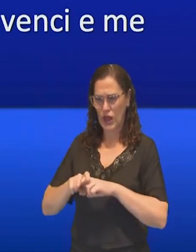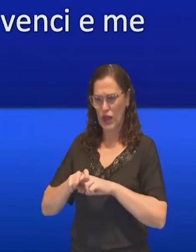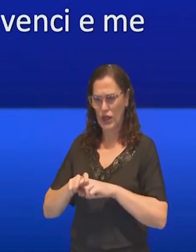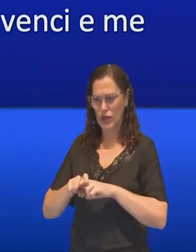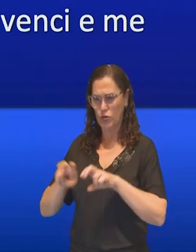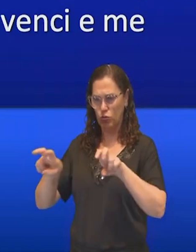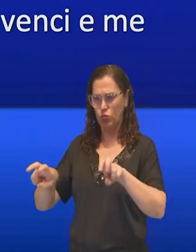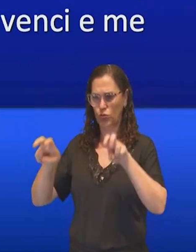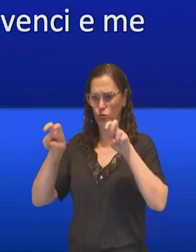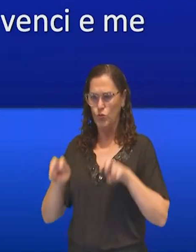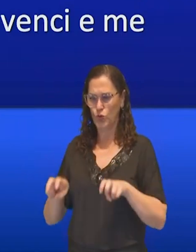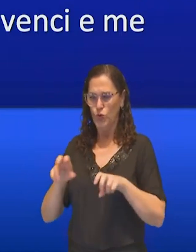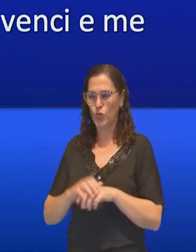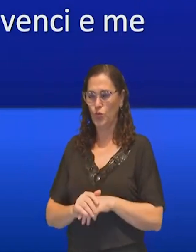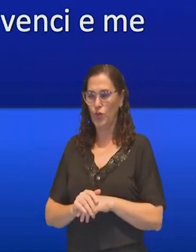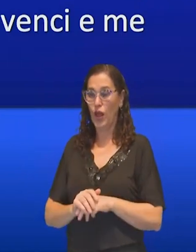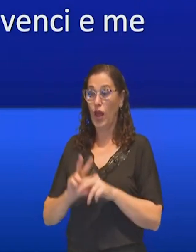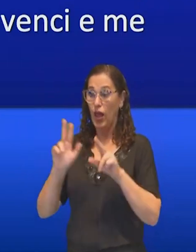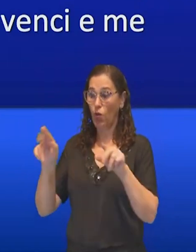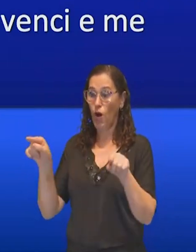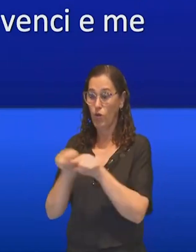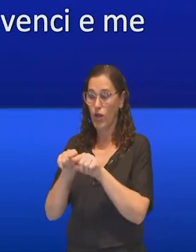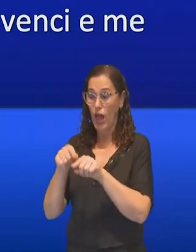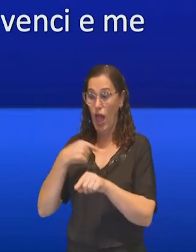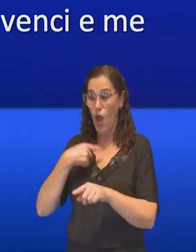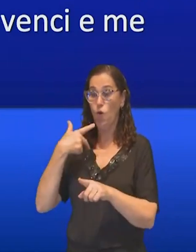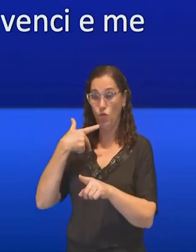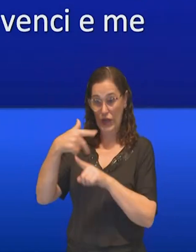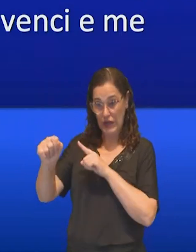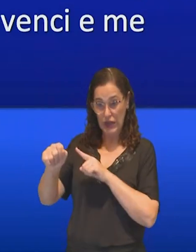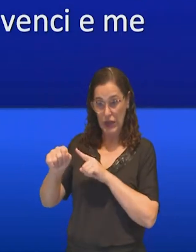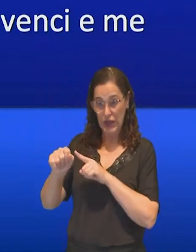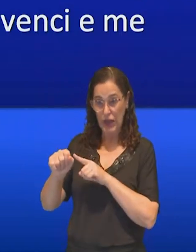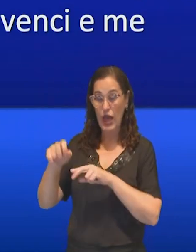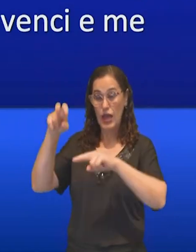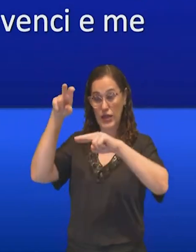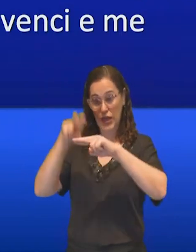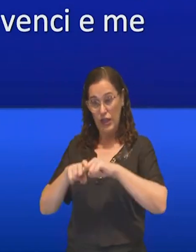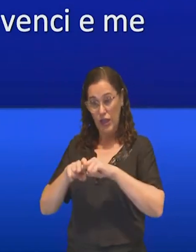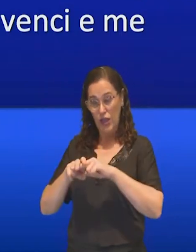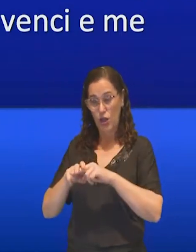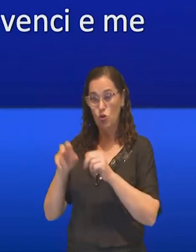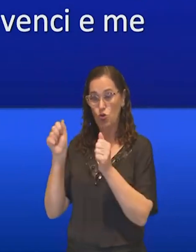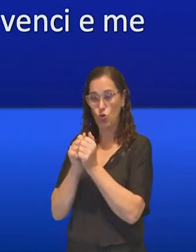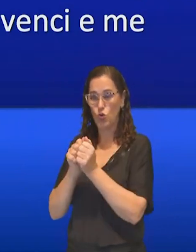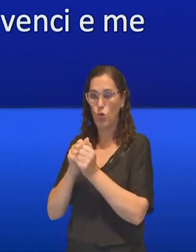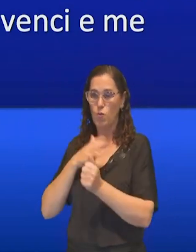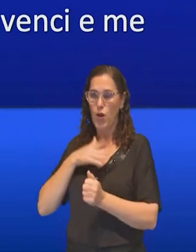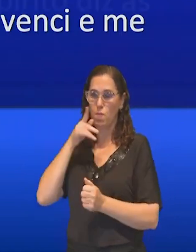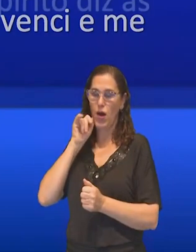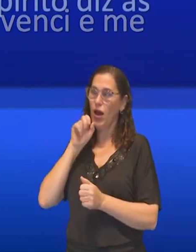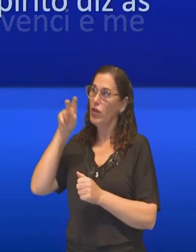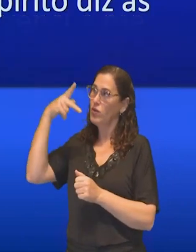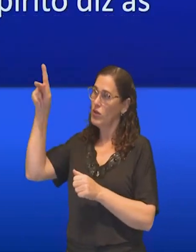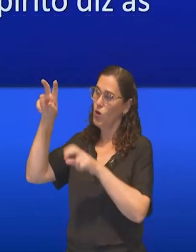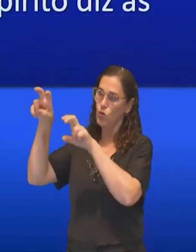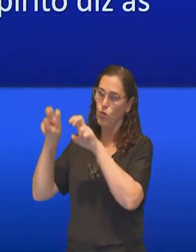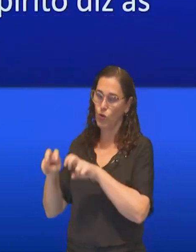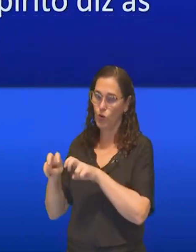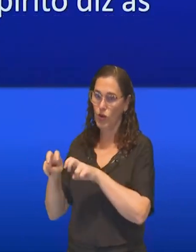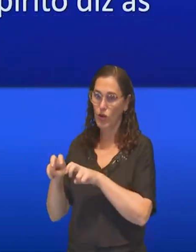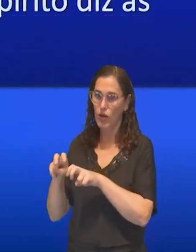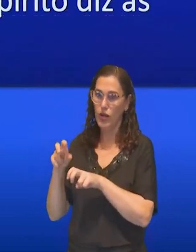meu trono, assim como também eu venci e me sentei com meu Pai no seu trono. Quem